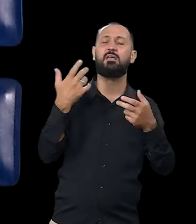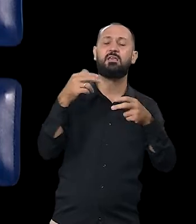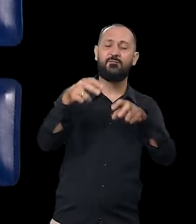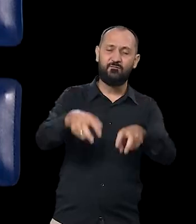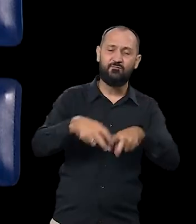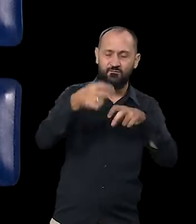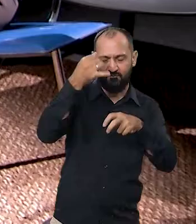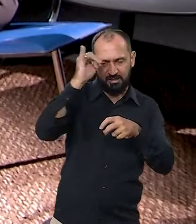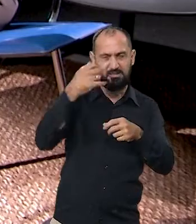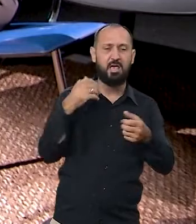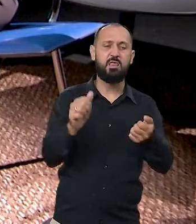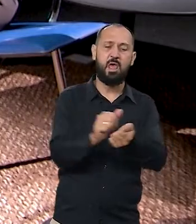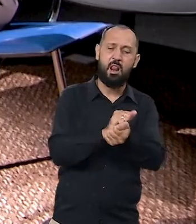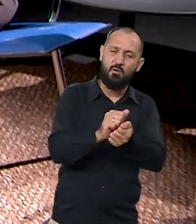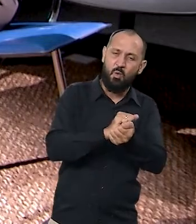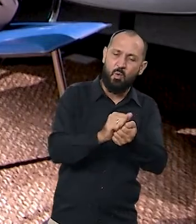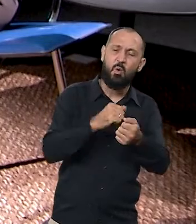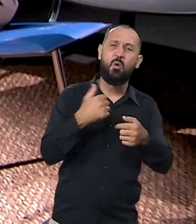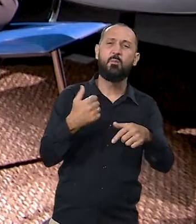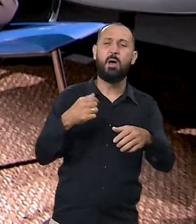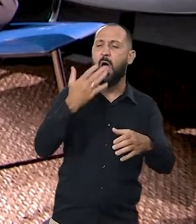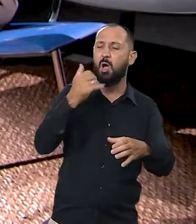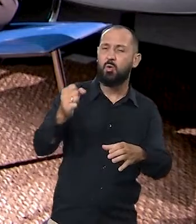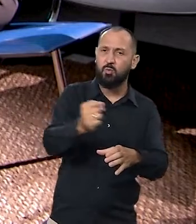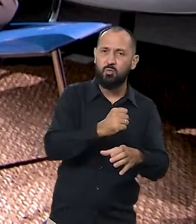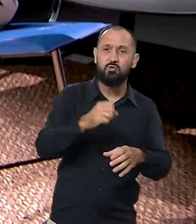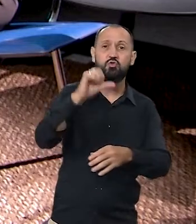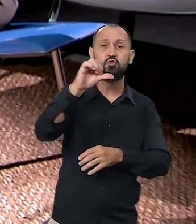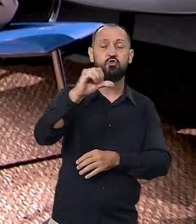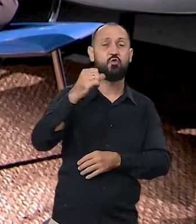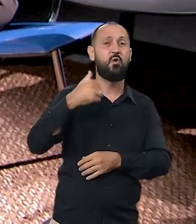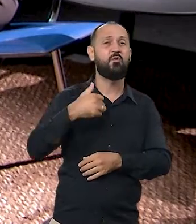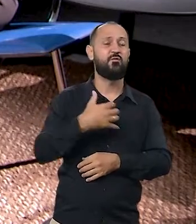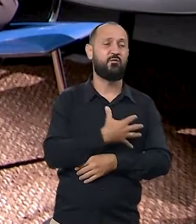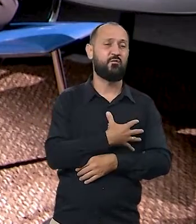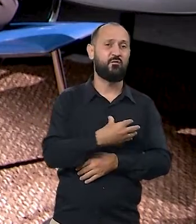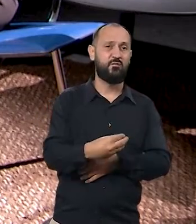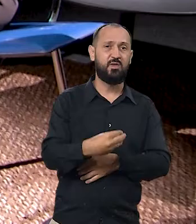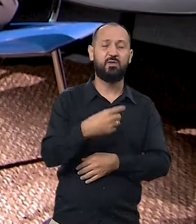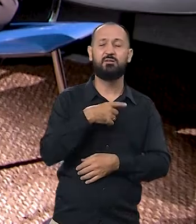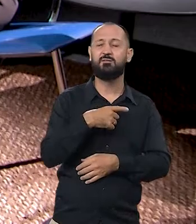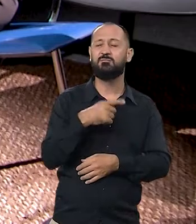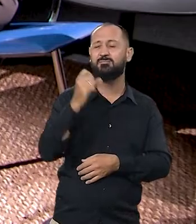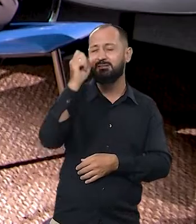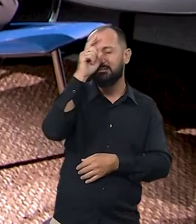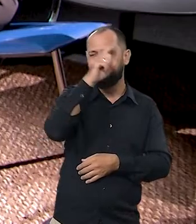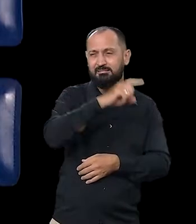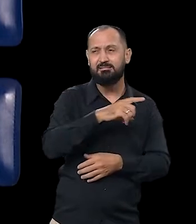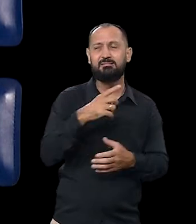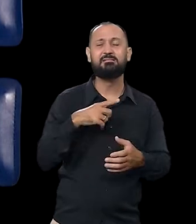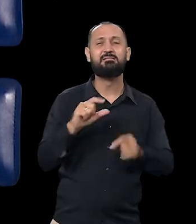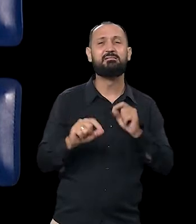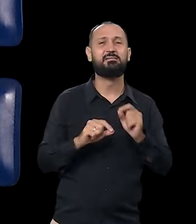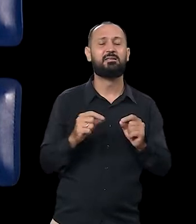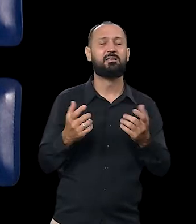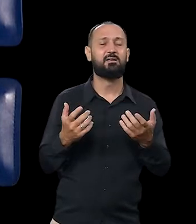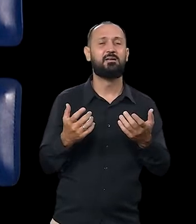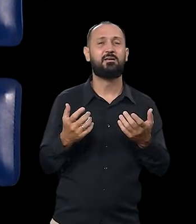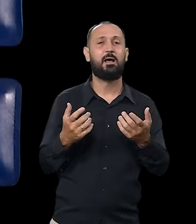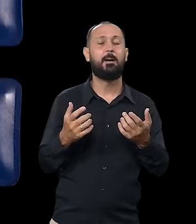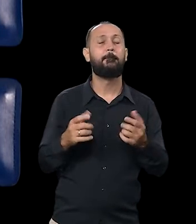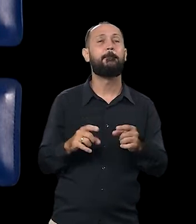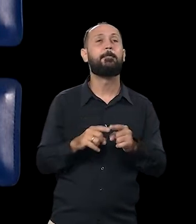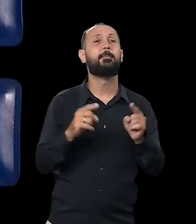vida, fazendas, cozinhando, lavando roupa, criou os 9 filhos com uma